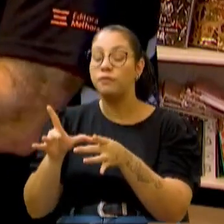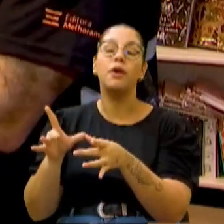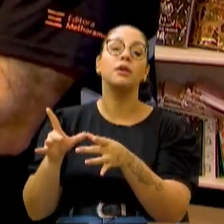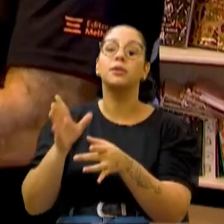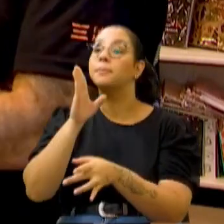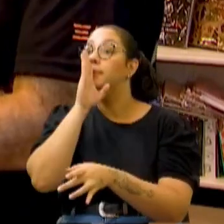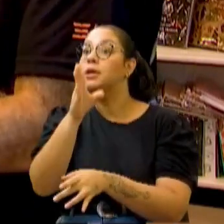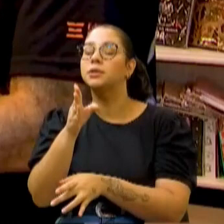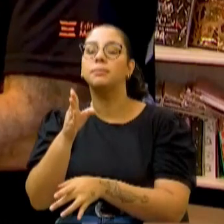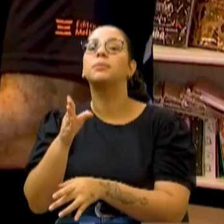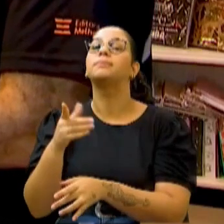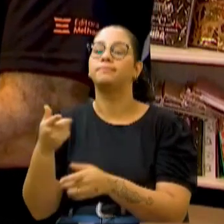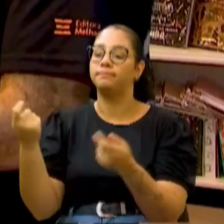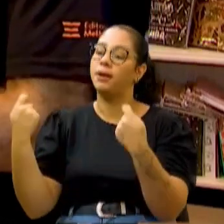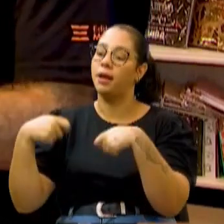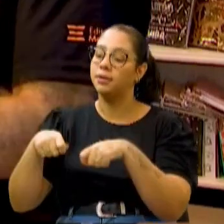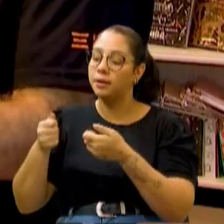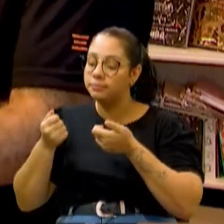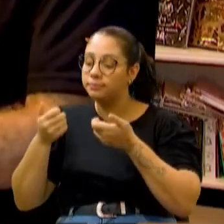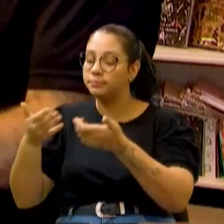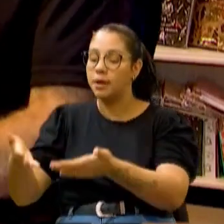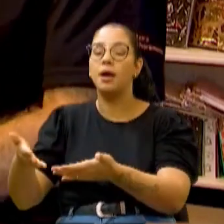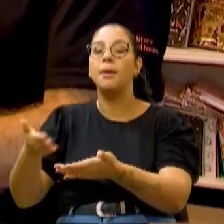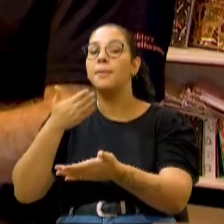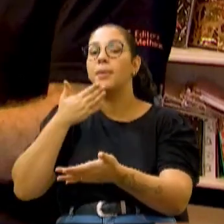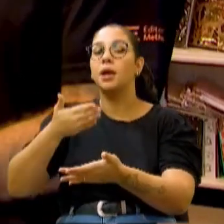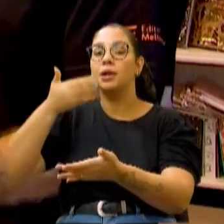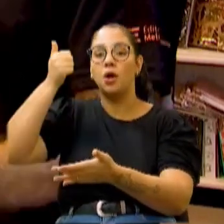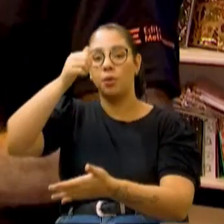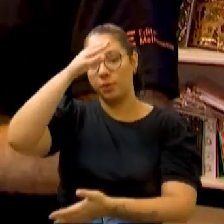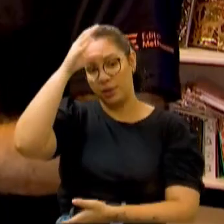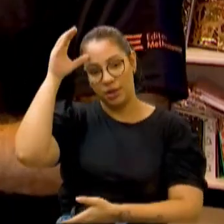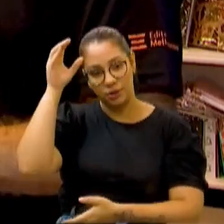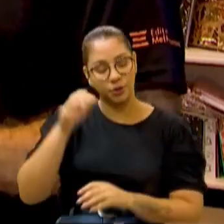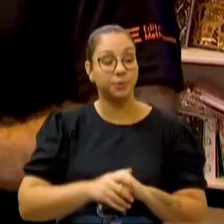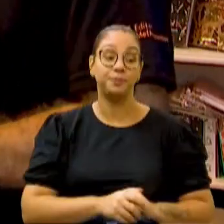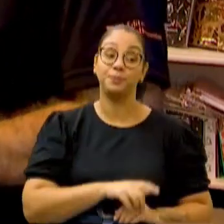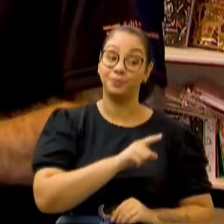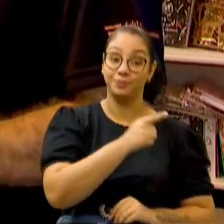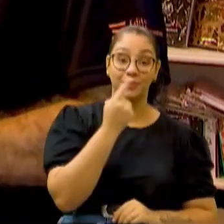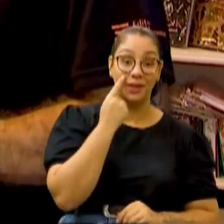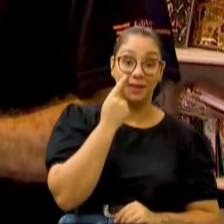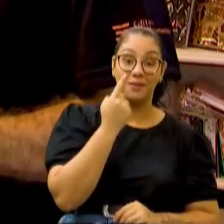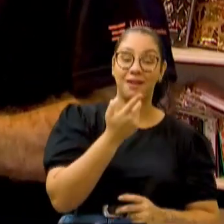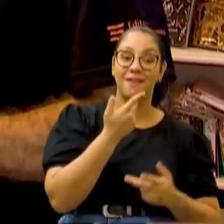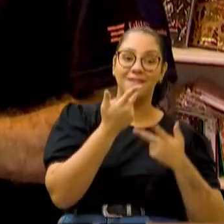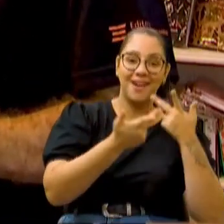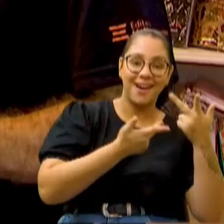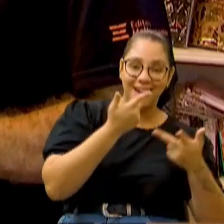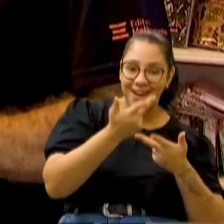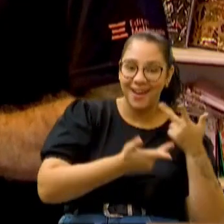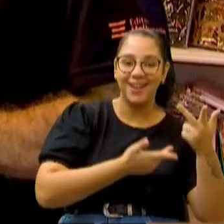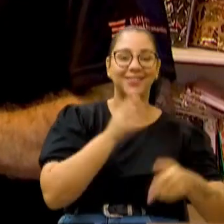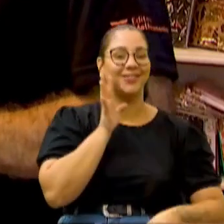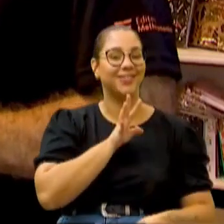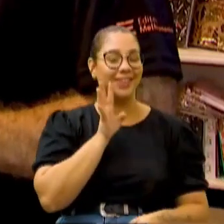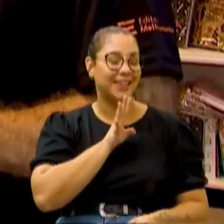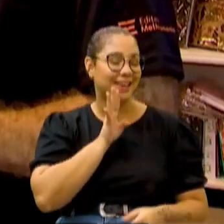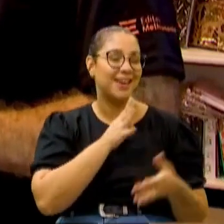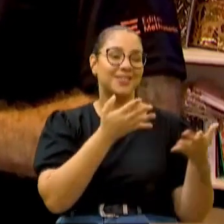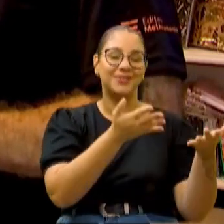venda para ter condições de ofertar sempre aquilo que for o melhor para o cliente. Ismael, você fala muito bem, muito